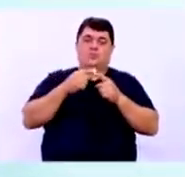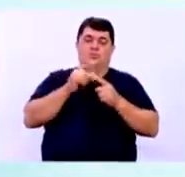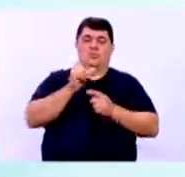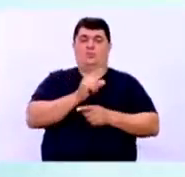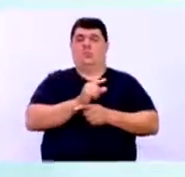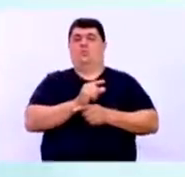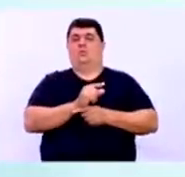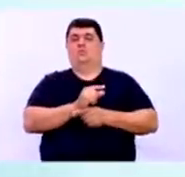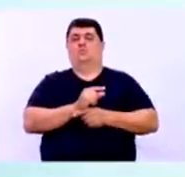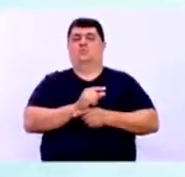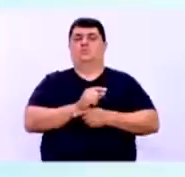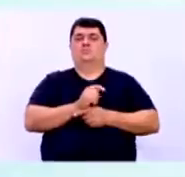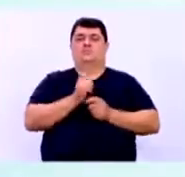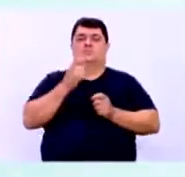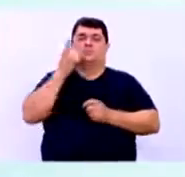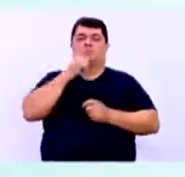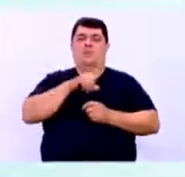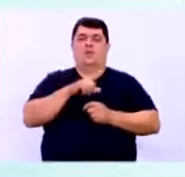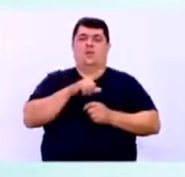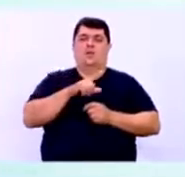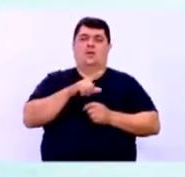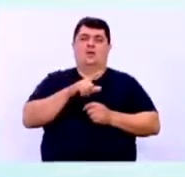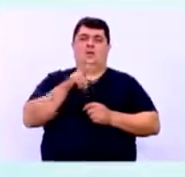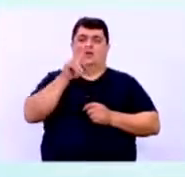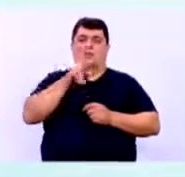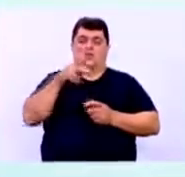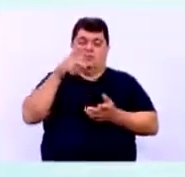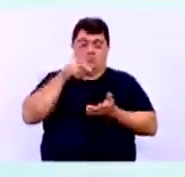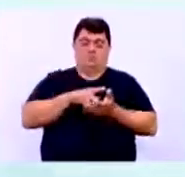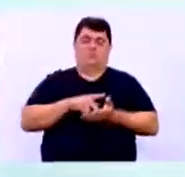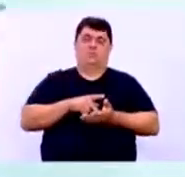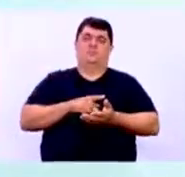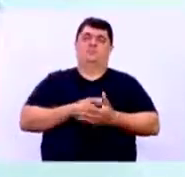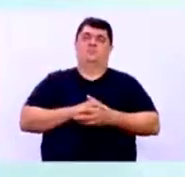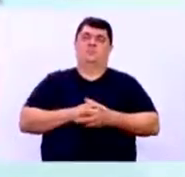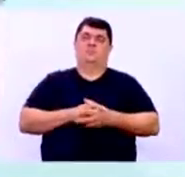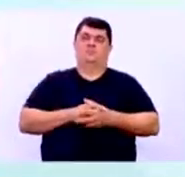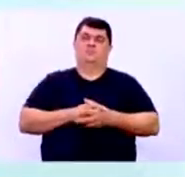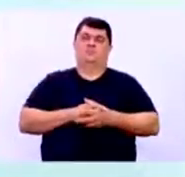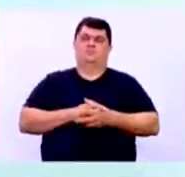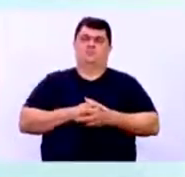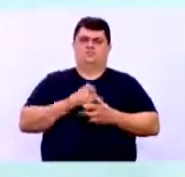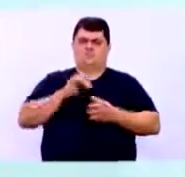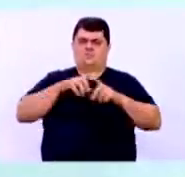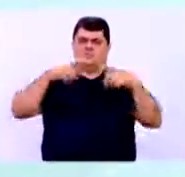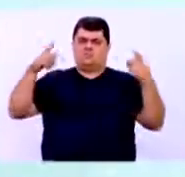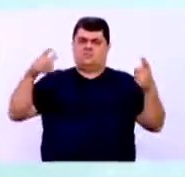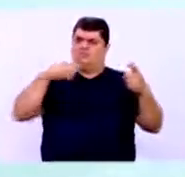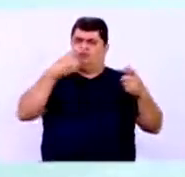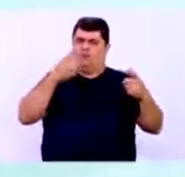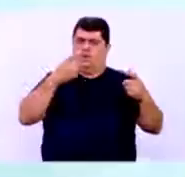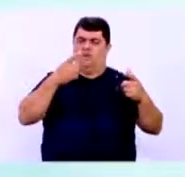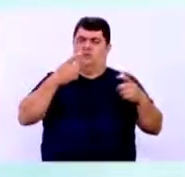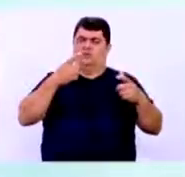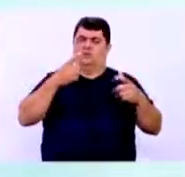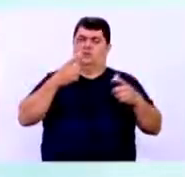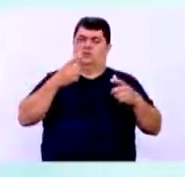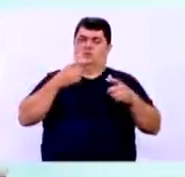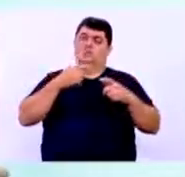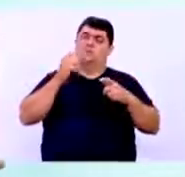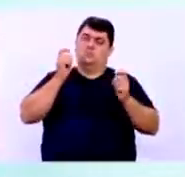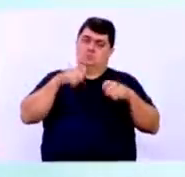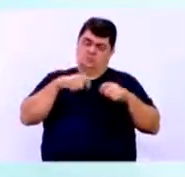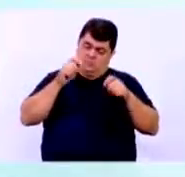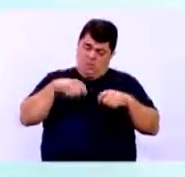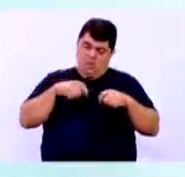né? E ele consegue ter um valor mais exato. Pô, então quer dizer que em quantidade grande não é usado? Não, não é isso. Quantidade grande